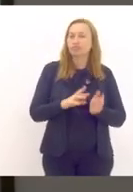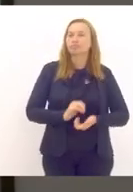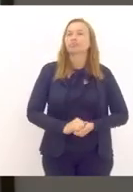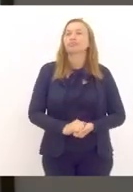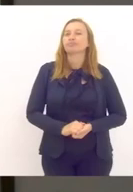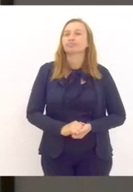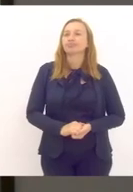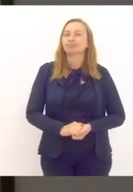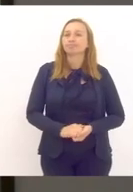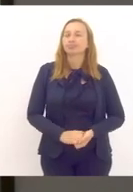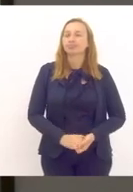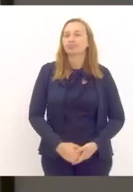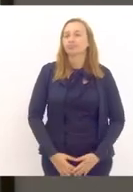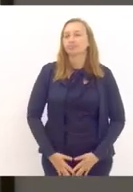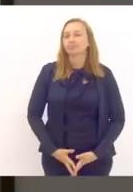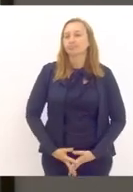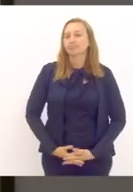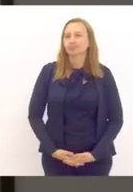né?